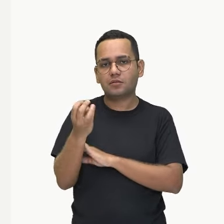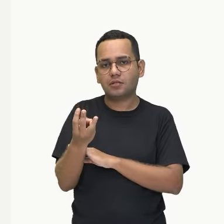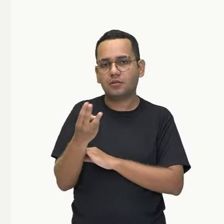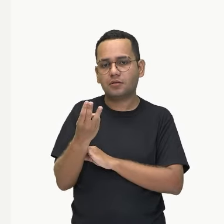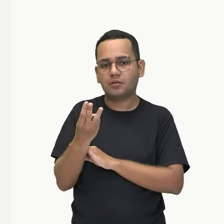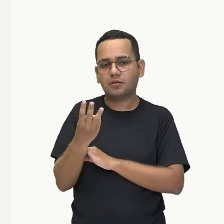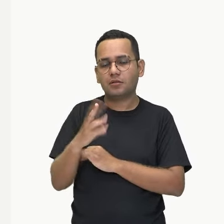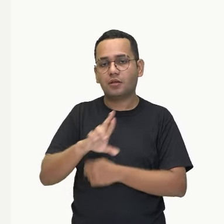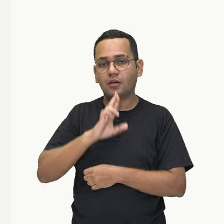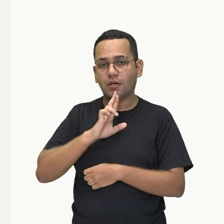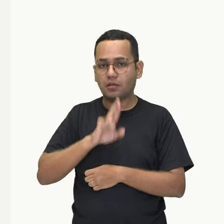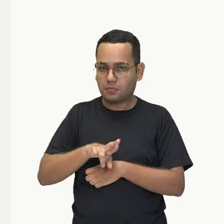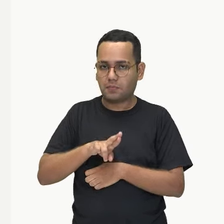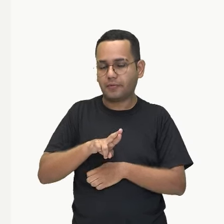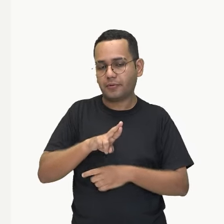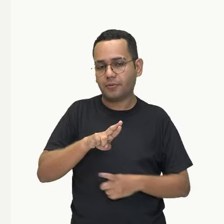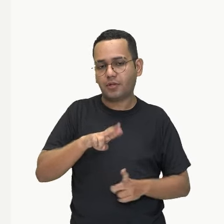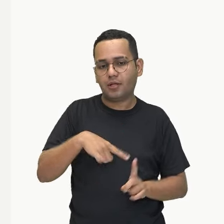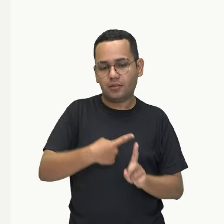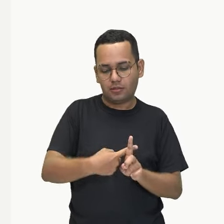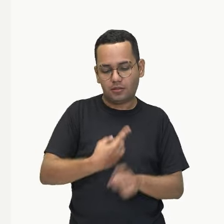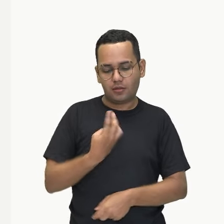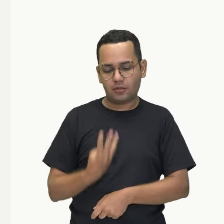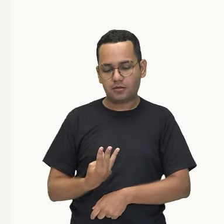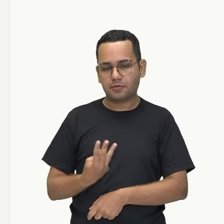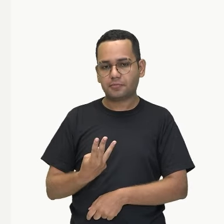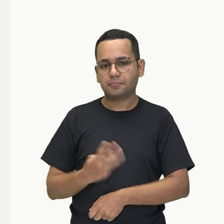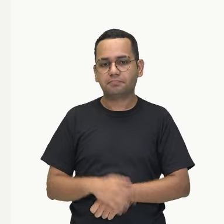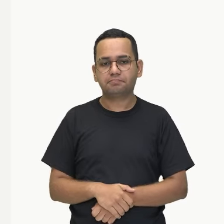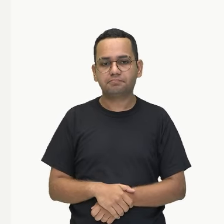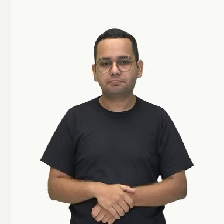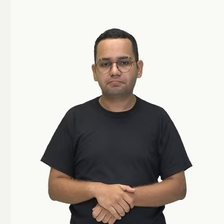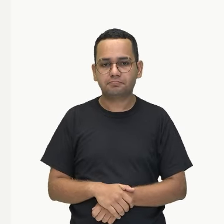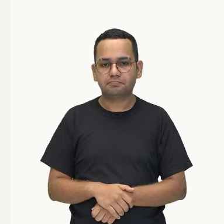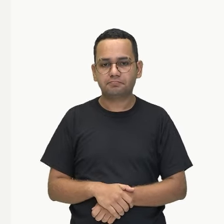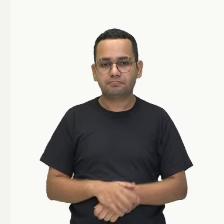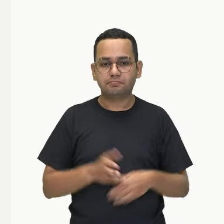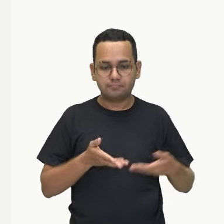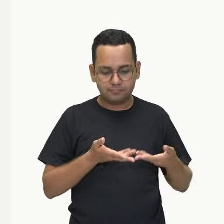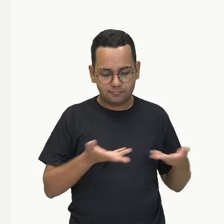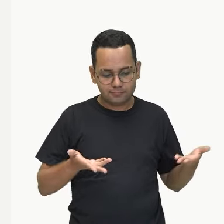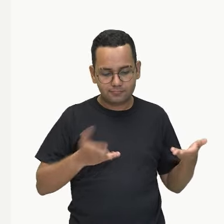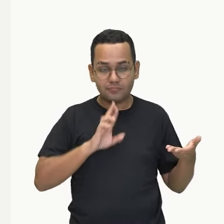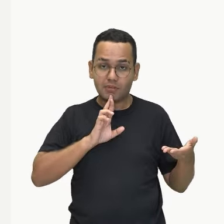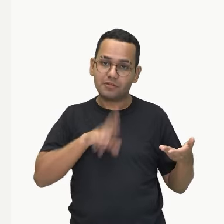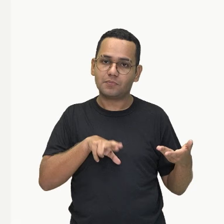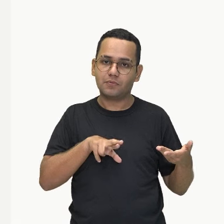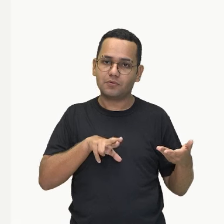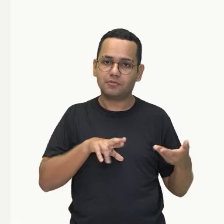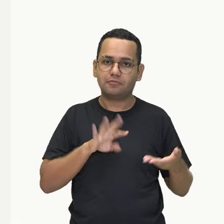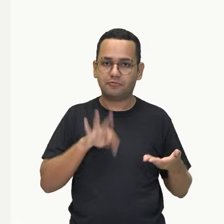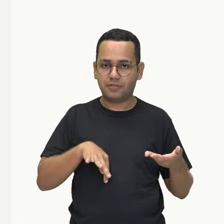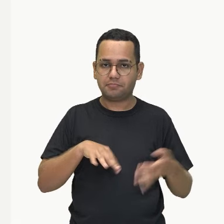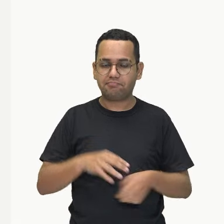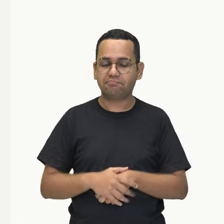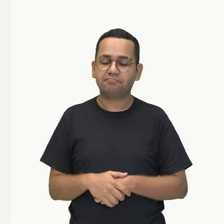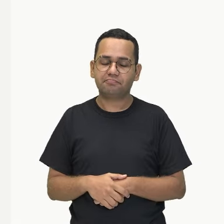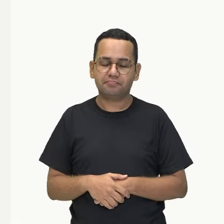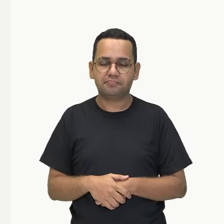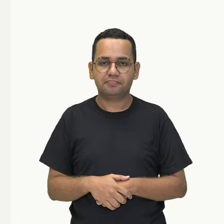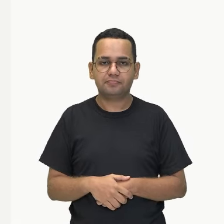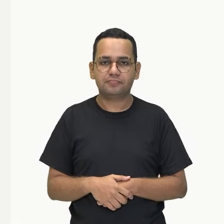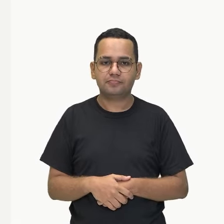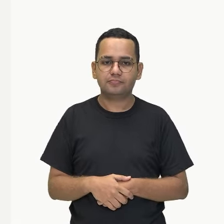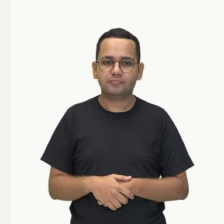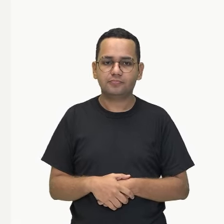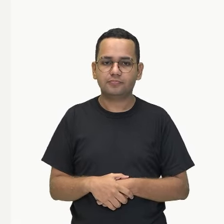3. 6 menos 3, 3. Então, aqui está o meu polinômio